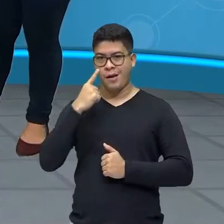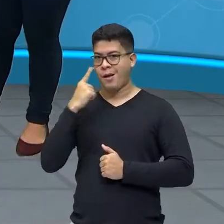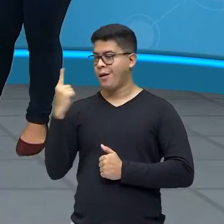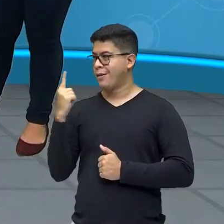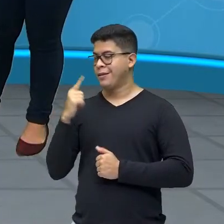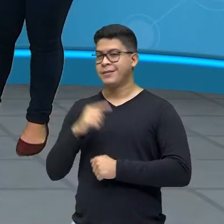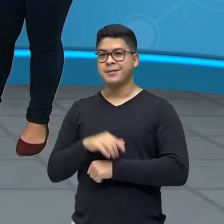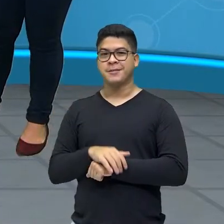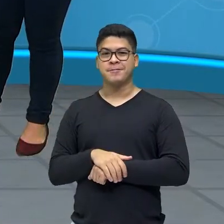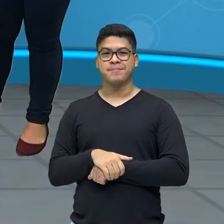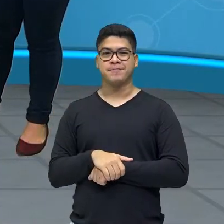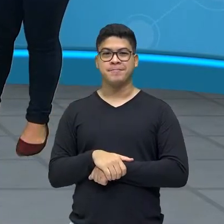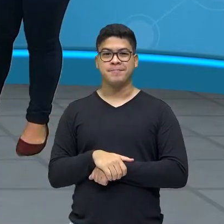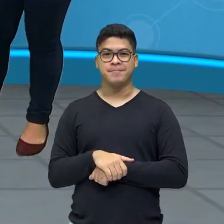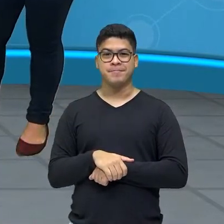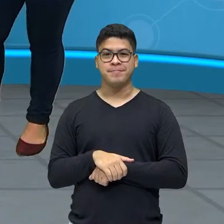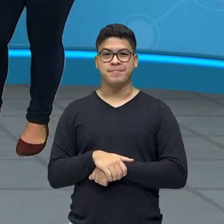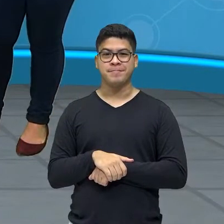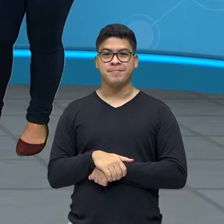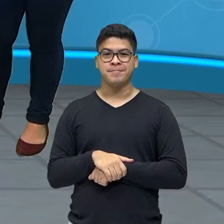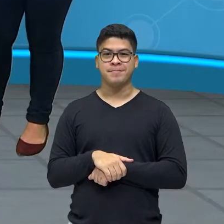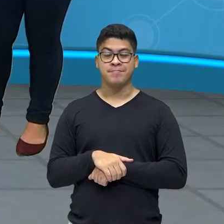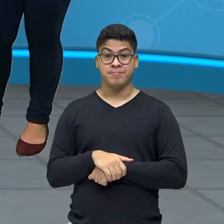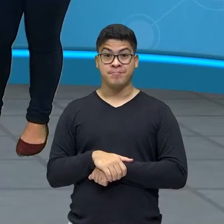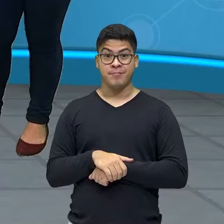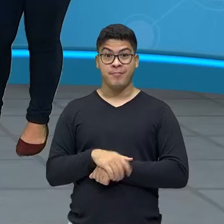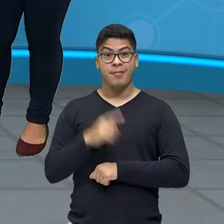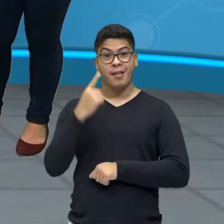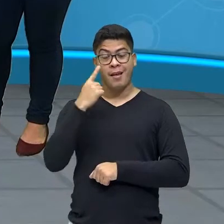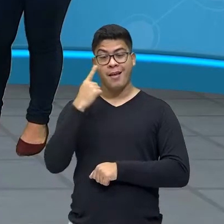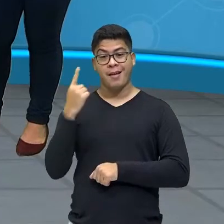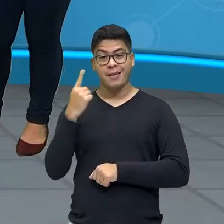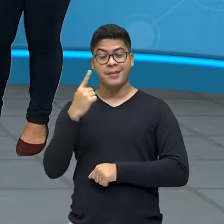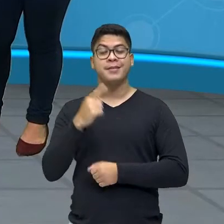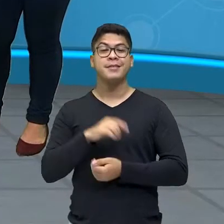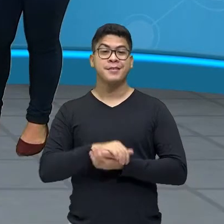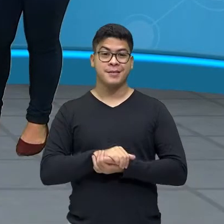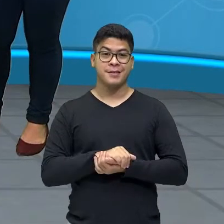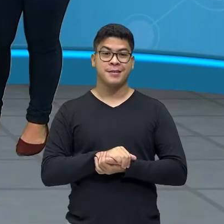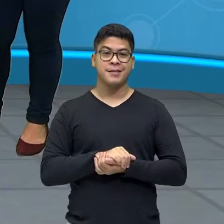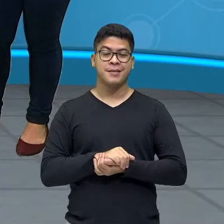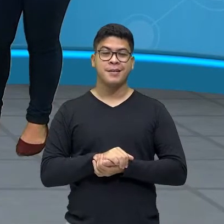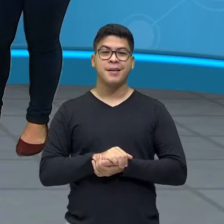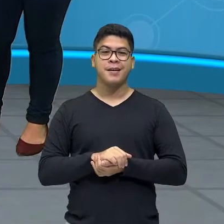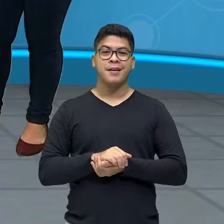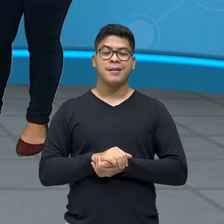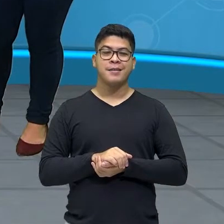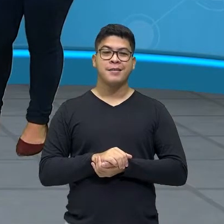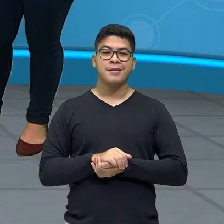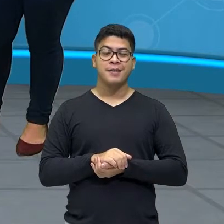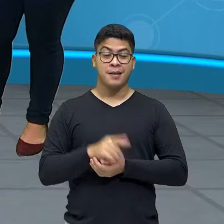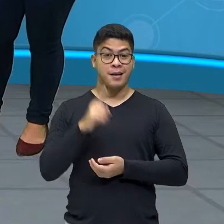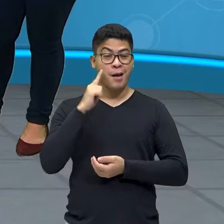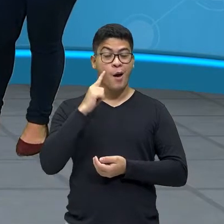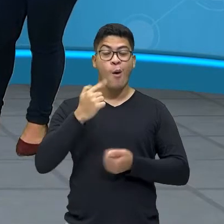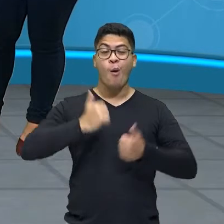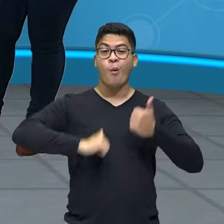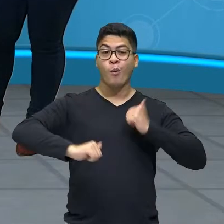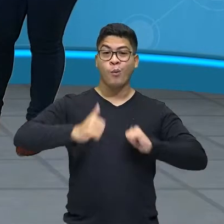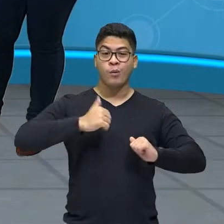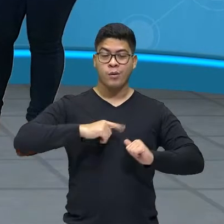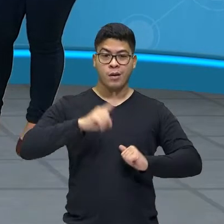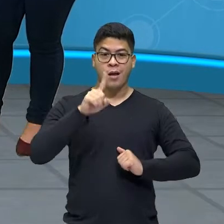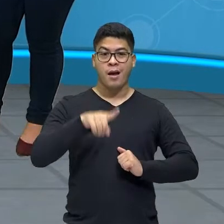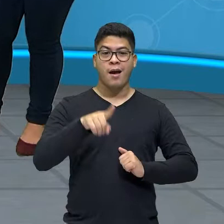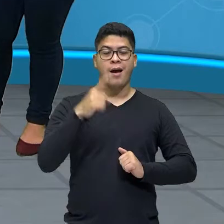lá? Então aqui, a gente sabe que durante a apresentação aparecem vários personagens. Um deles é a Sinhazinha